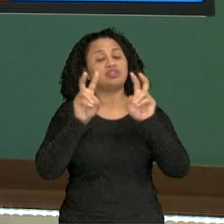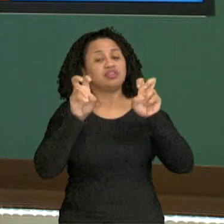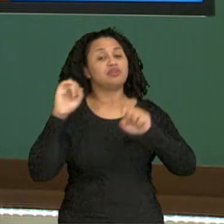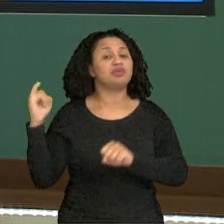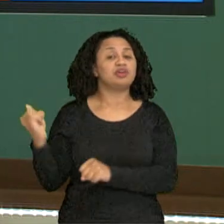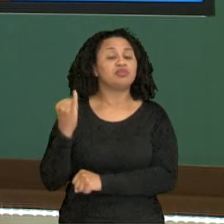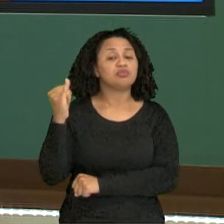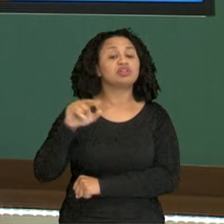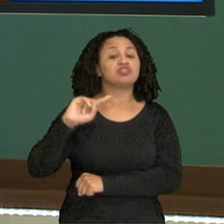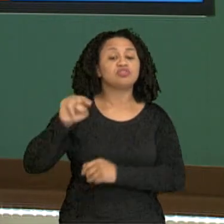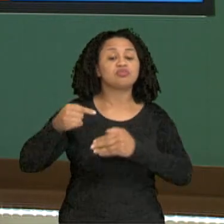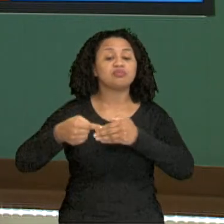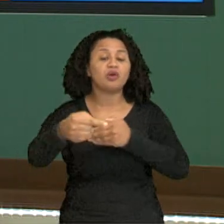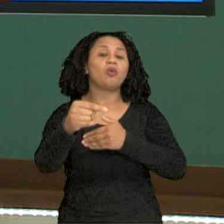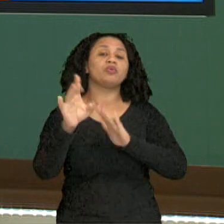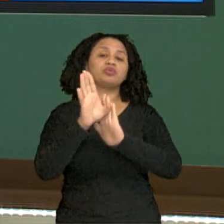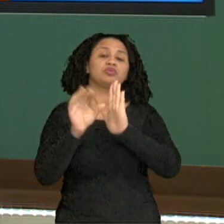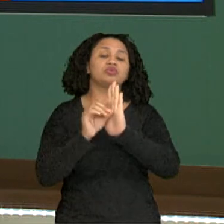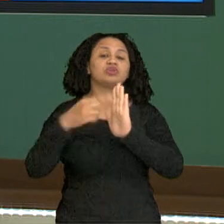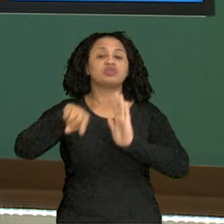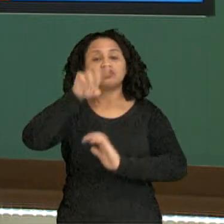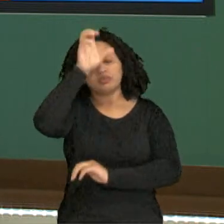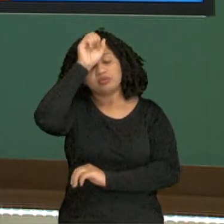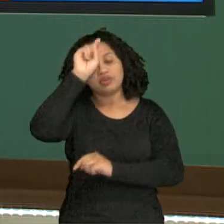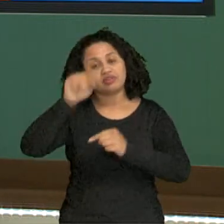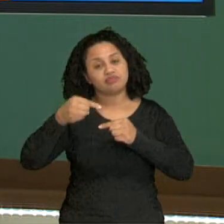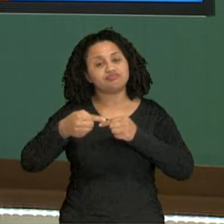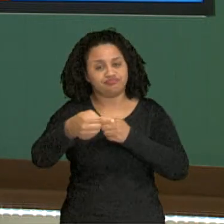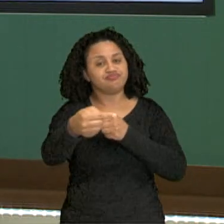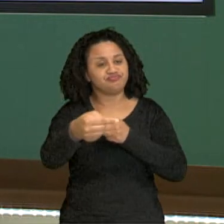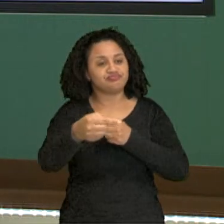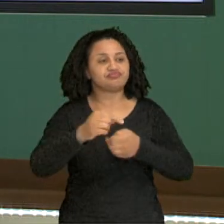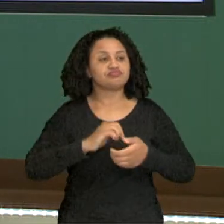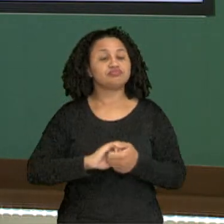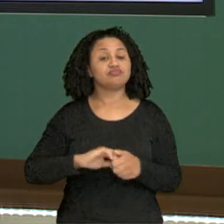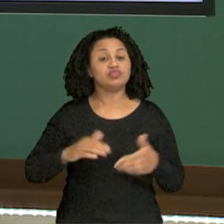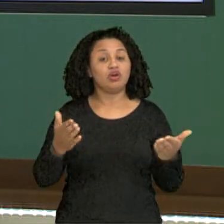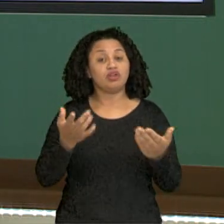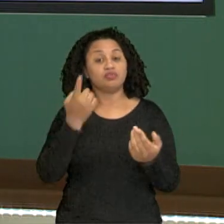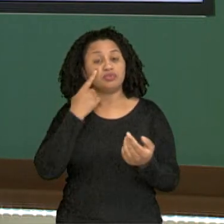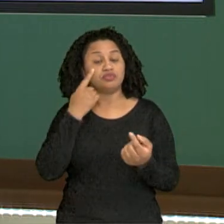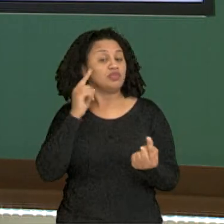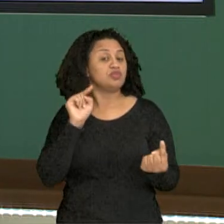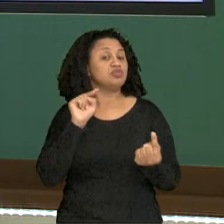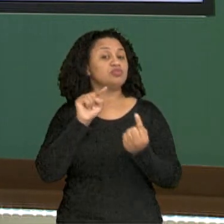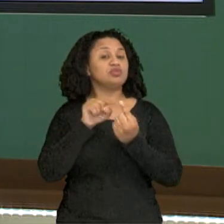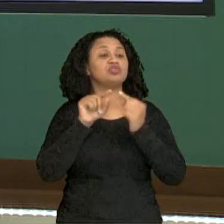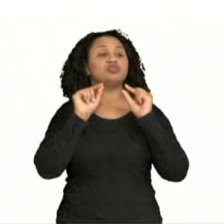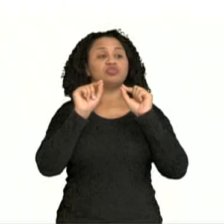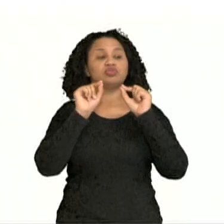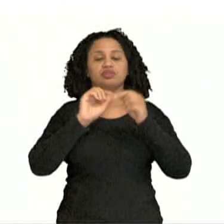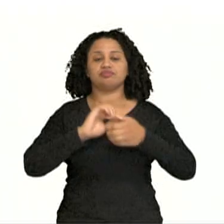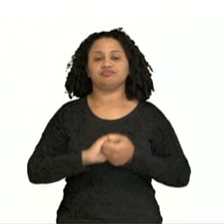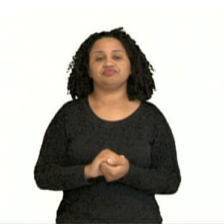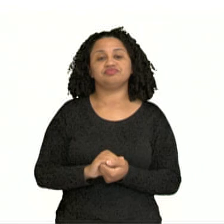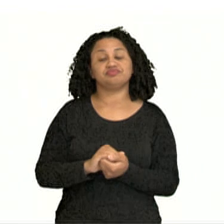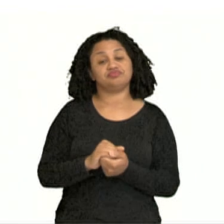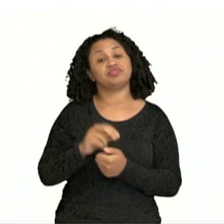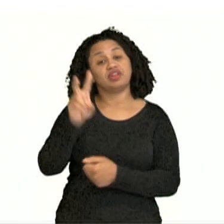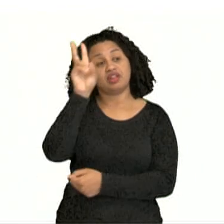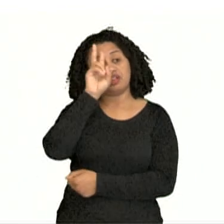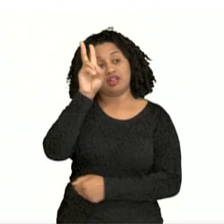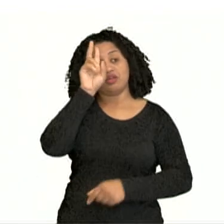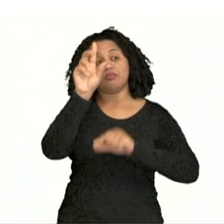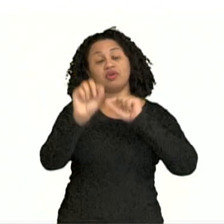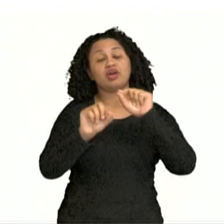muitos outros assuntos que nós vamos aprender na sequência. Então vamos adiante? Quais são os objetivos da aula?